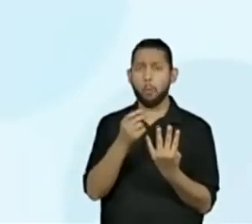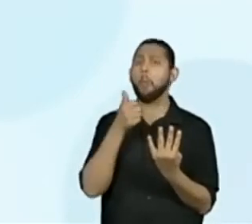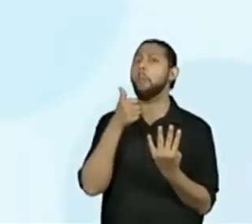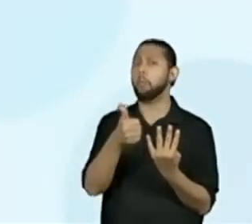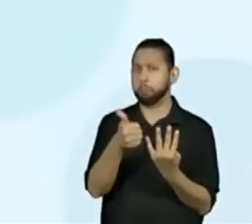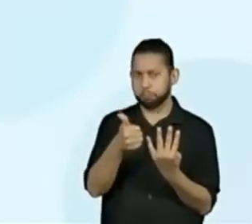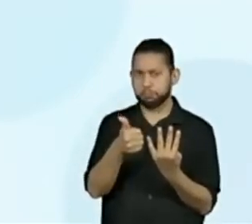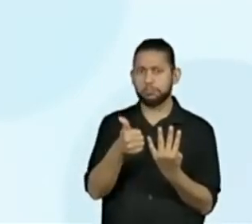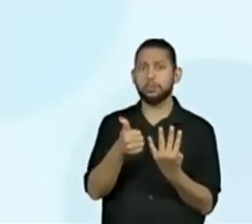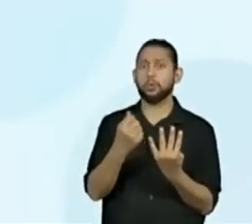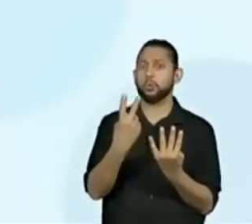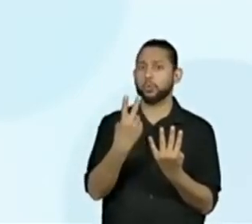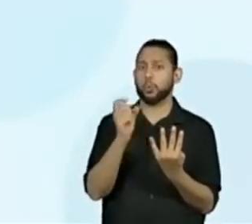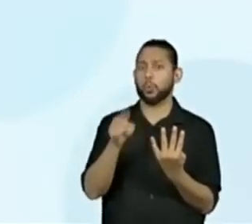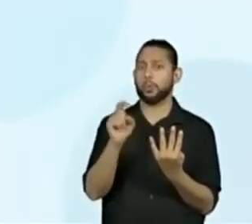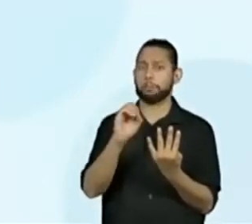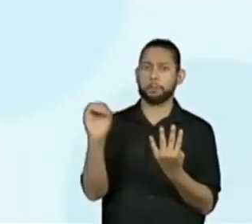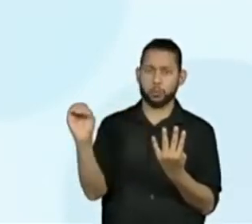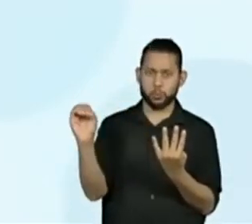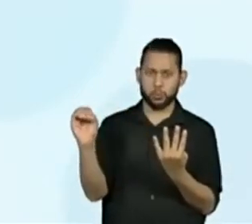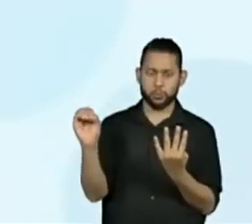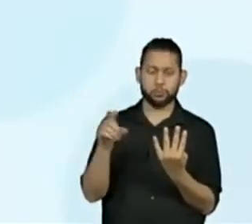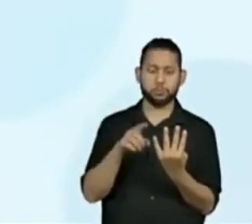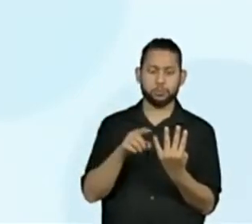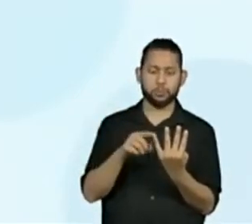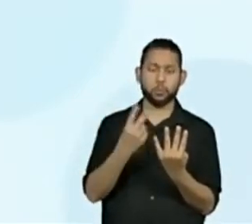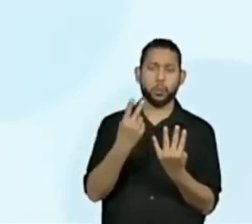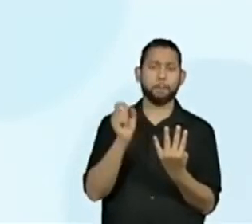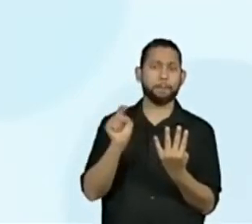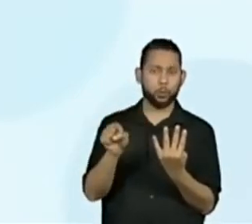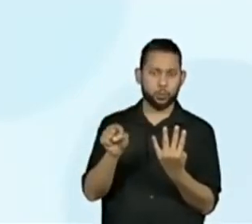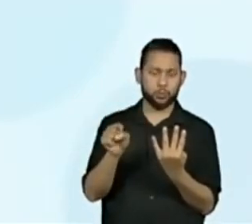de fato zero. Eu vou ler aqui apenas